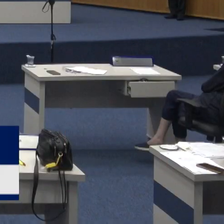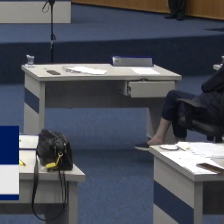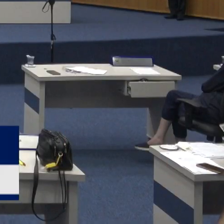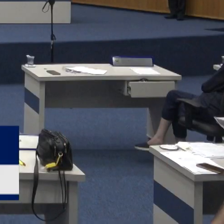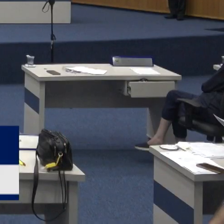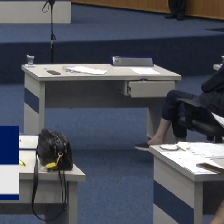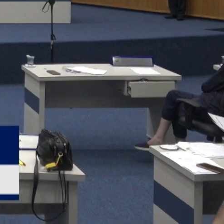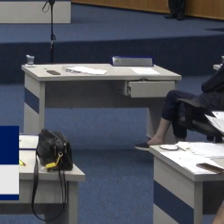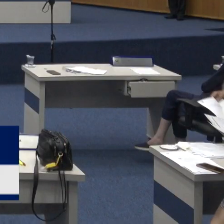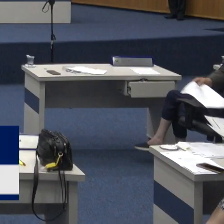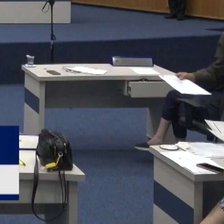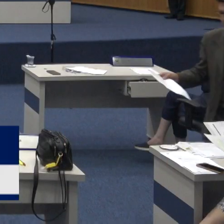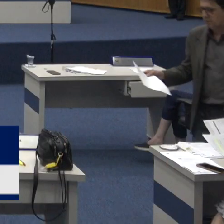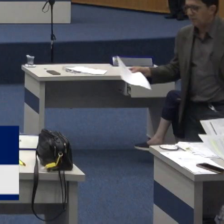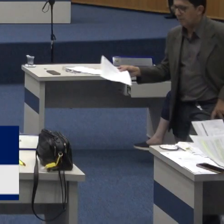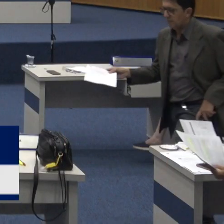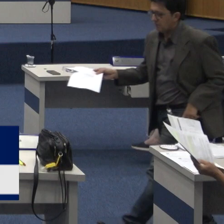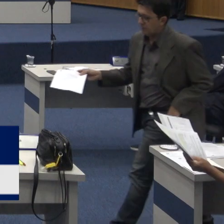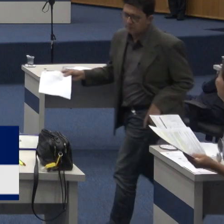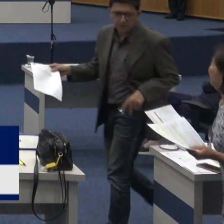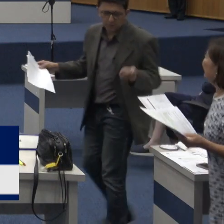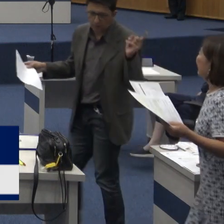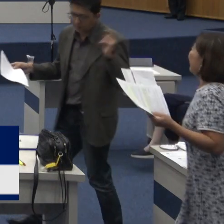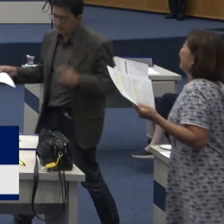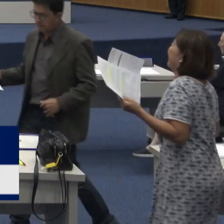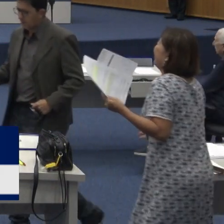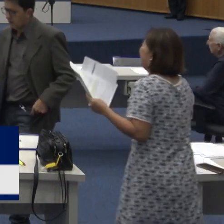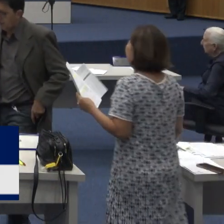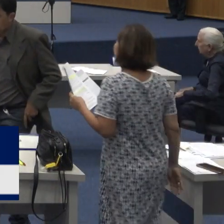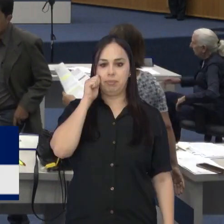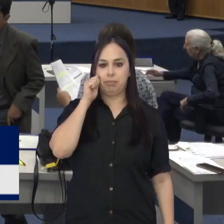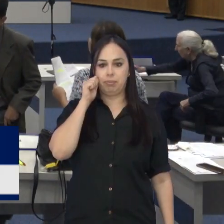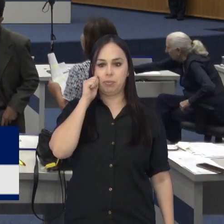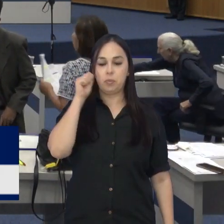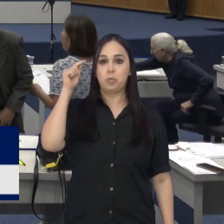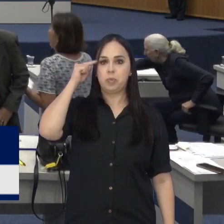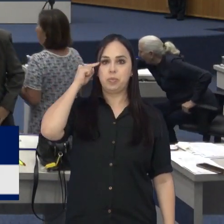Próxima vereadora Amélia Naoma, inscrita para falar no processo.